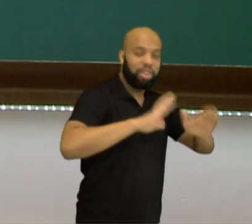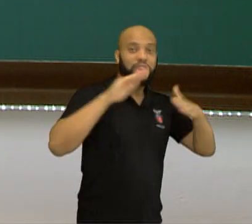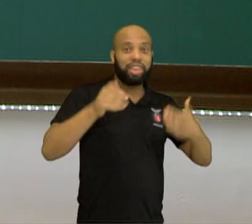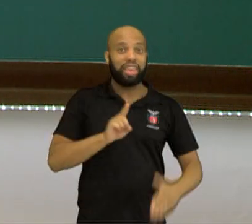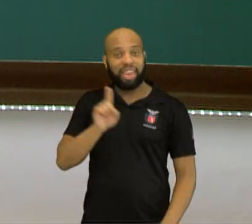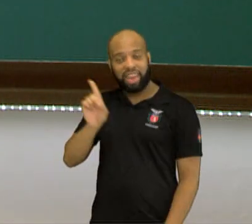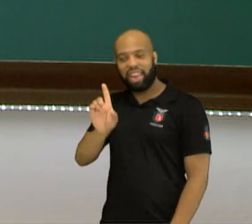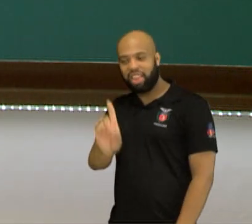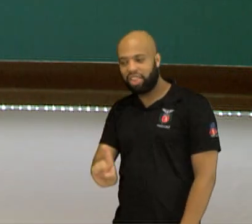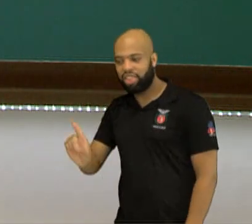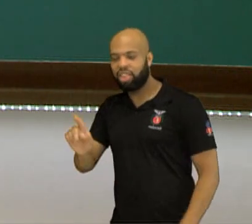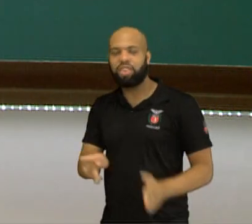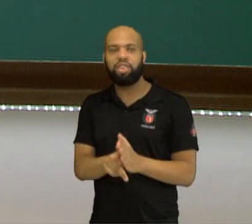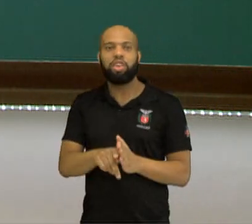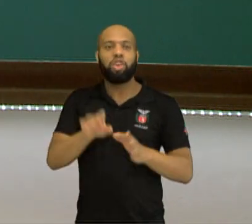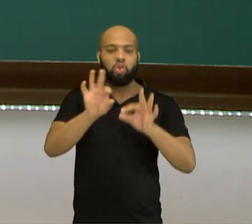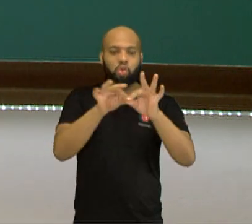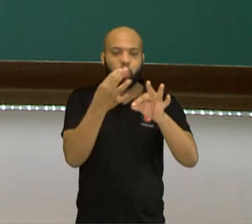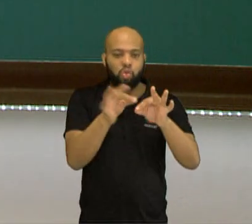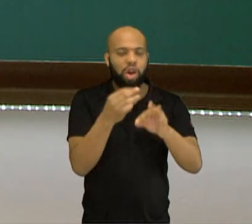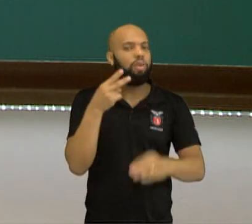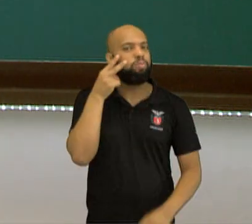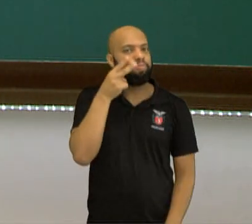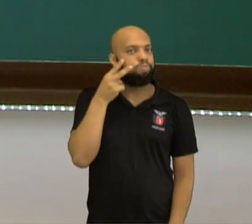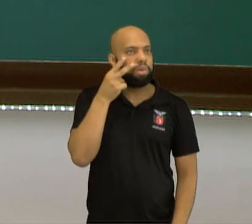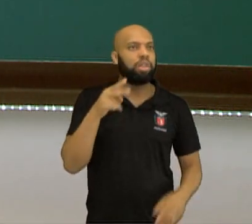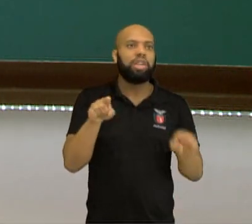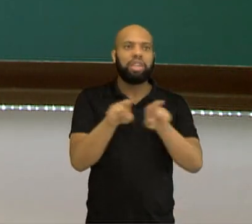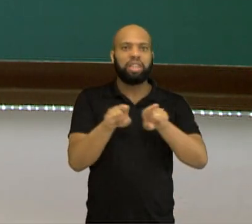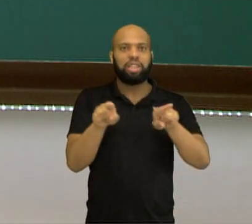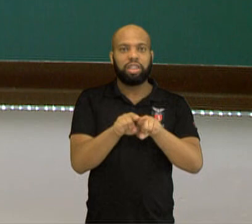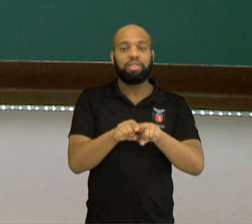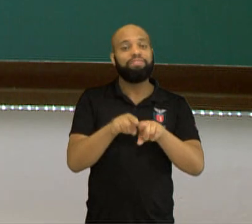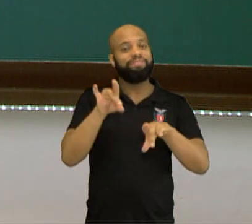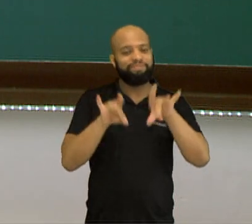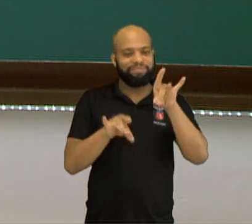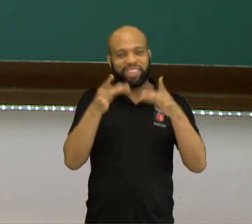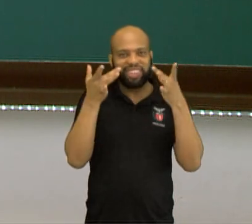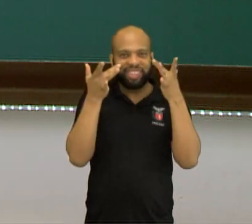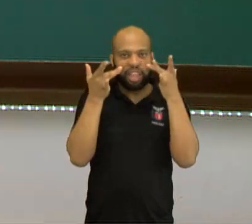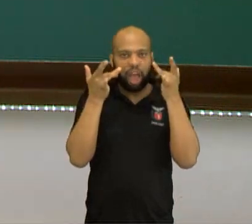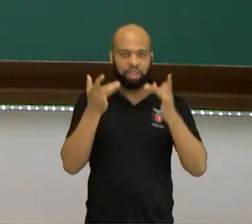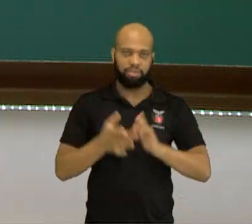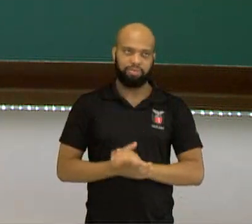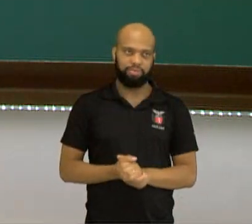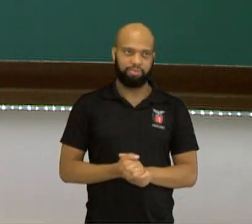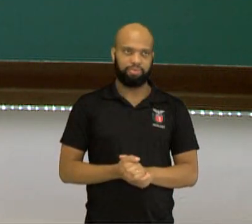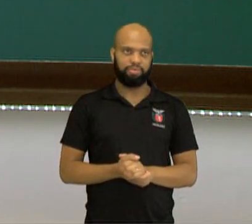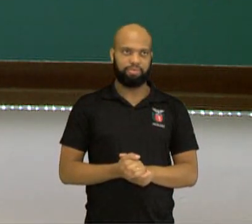da uva, do vinho e também do teatro.